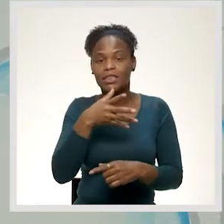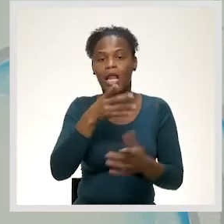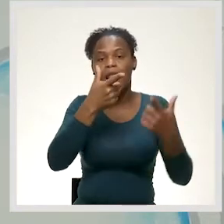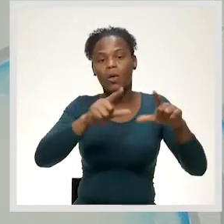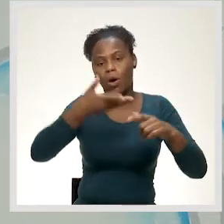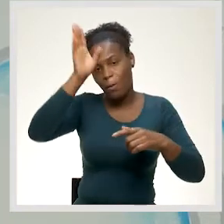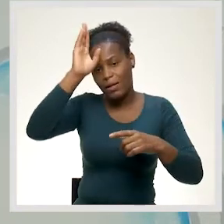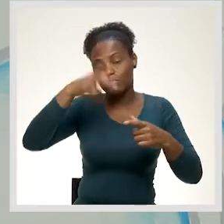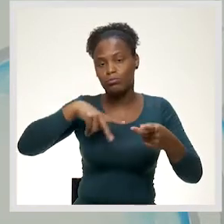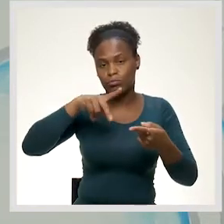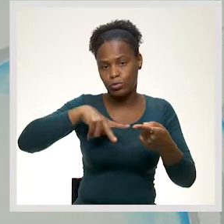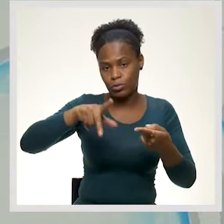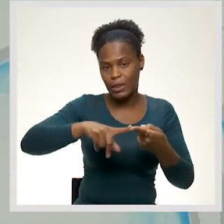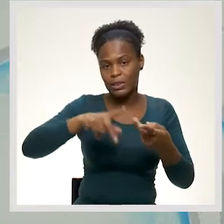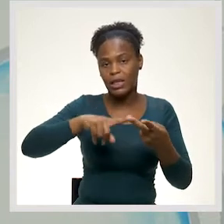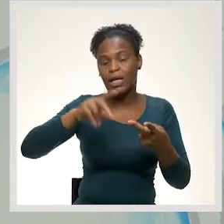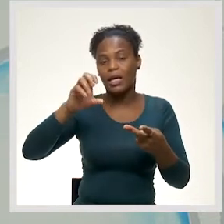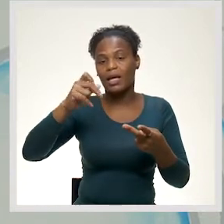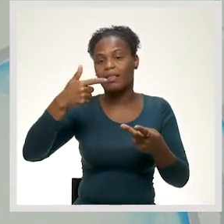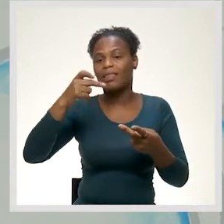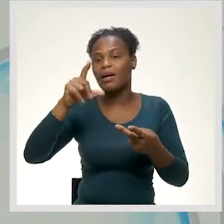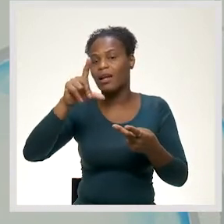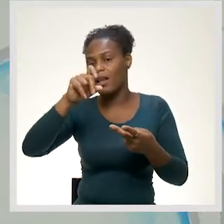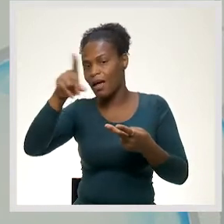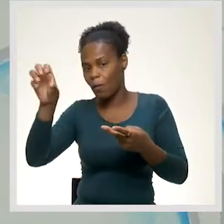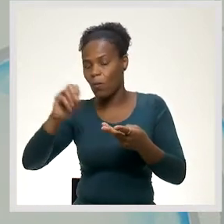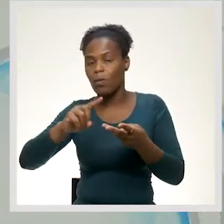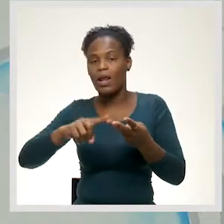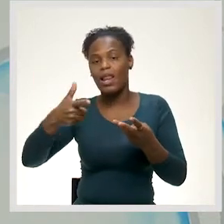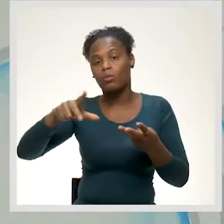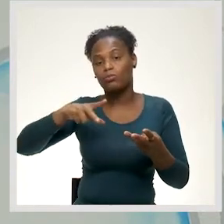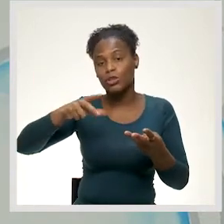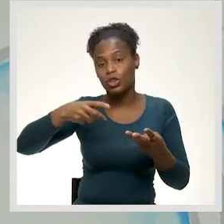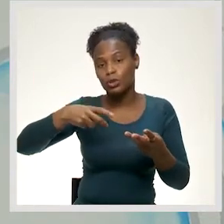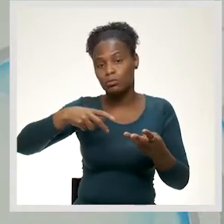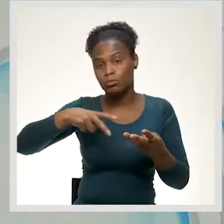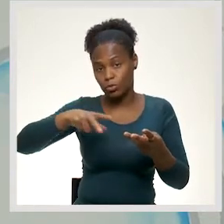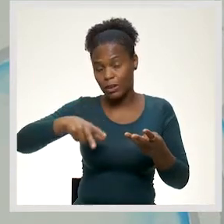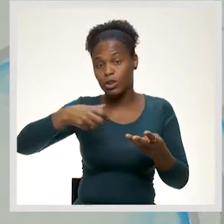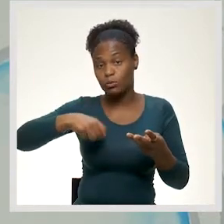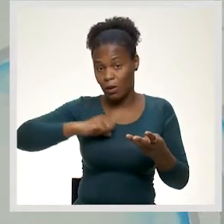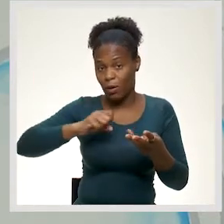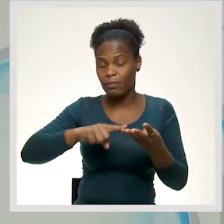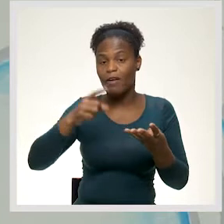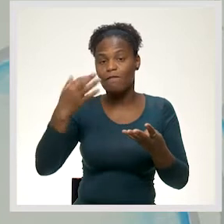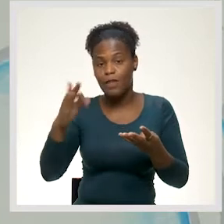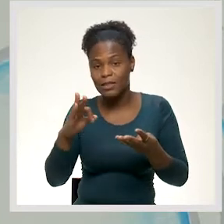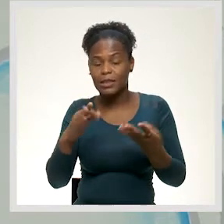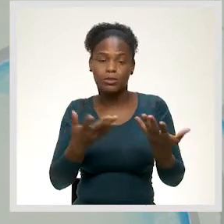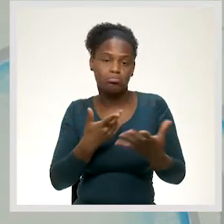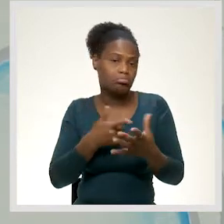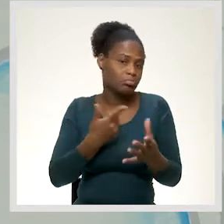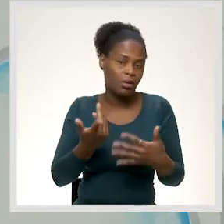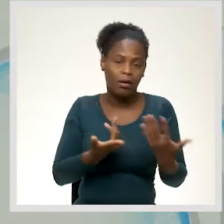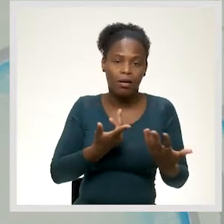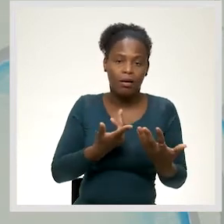românicas o português, o catalão, o espanhol, o italiano, o francês. São todas elas